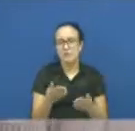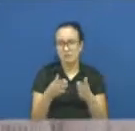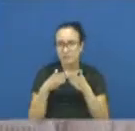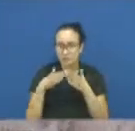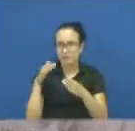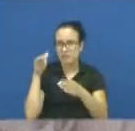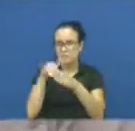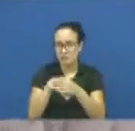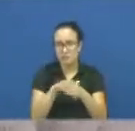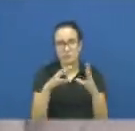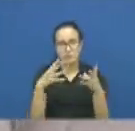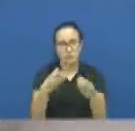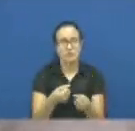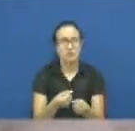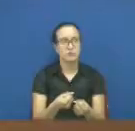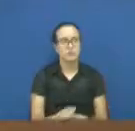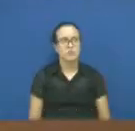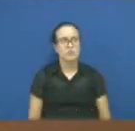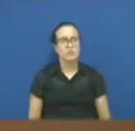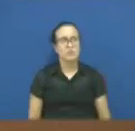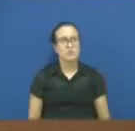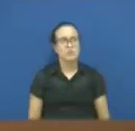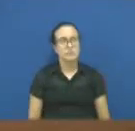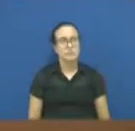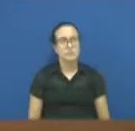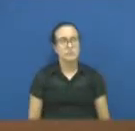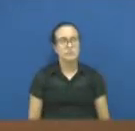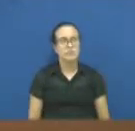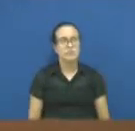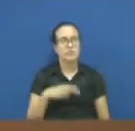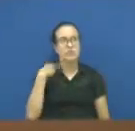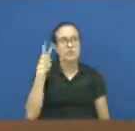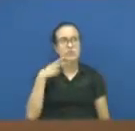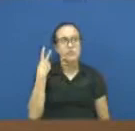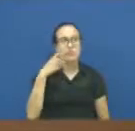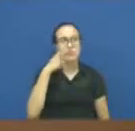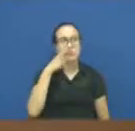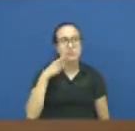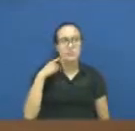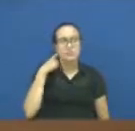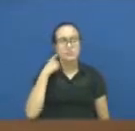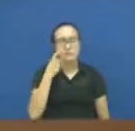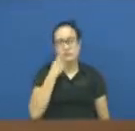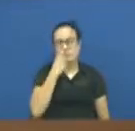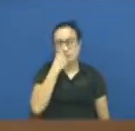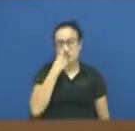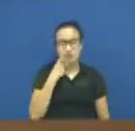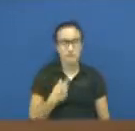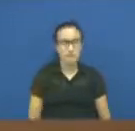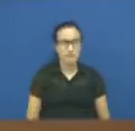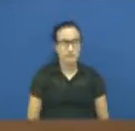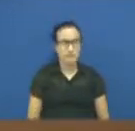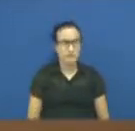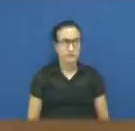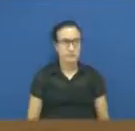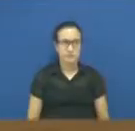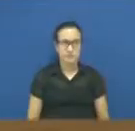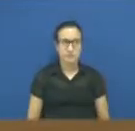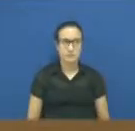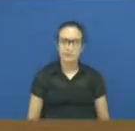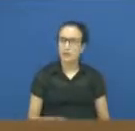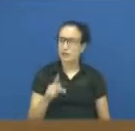aprovação de todos os vereadores. Com a palavra para discutir, o vereador Nilton Santos. Senhor presidente,